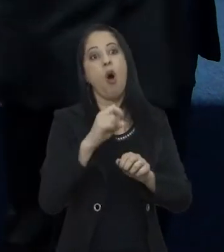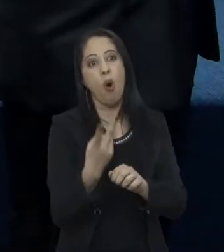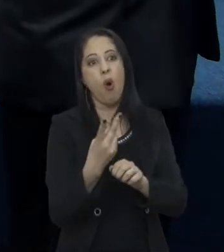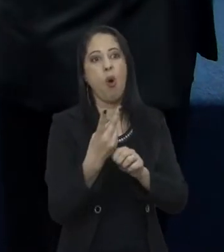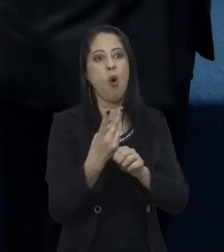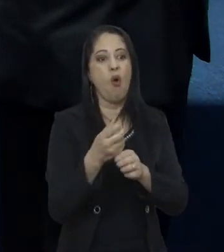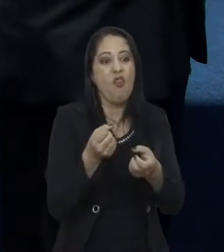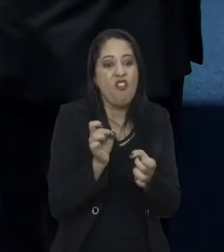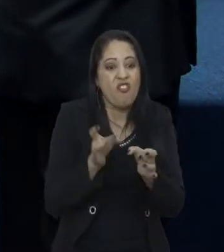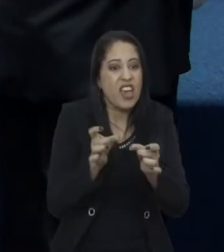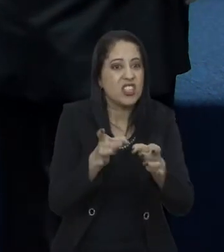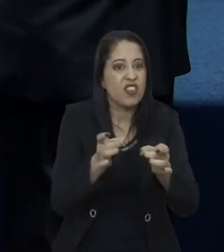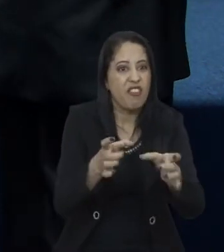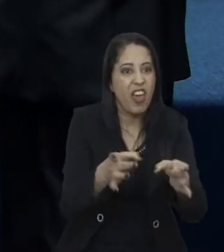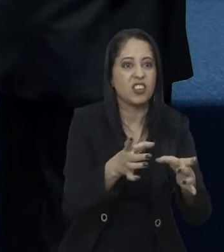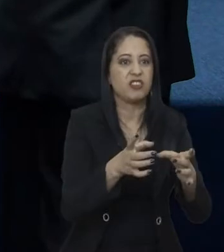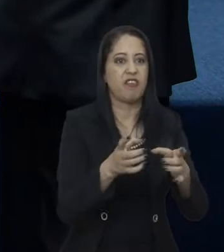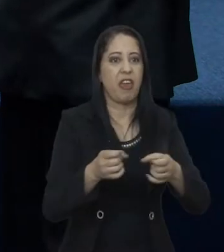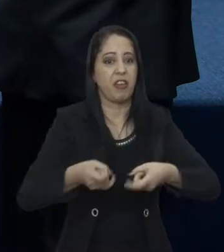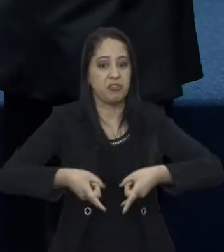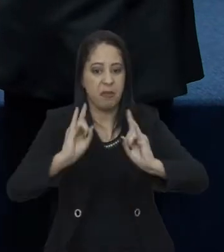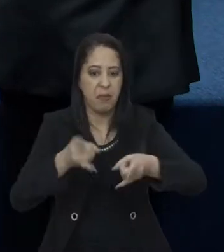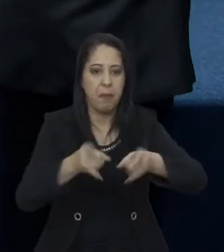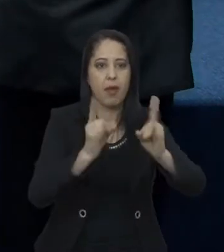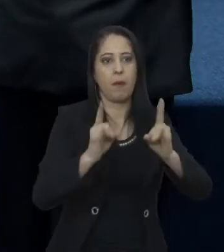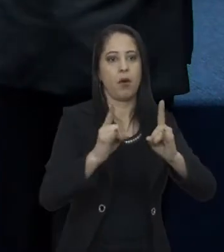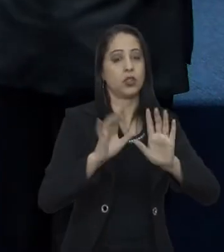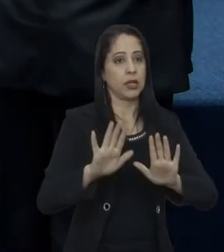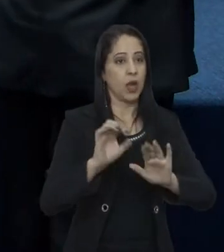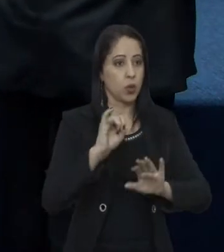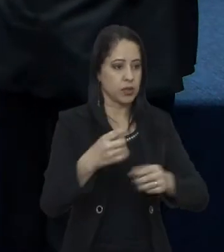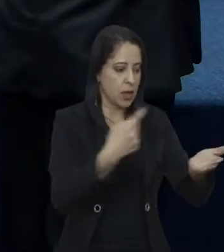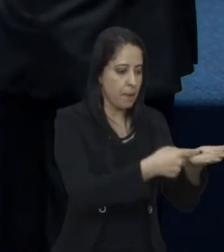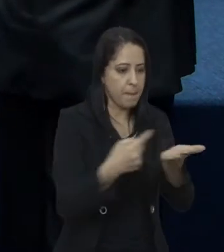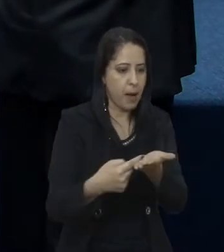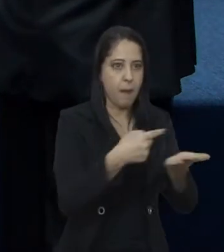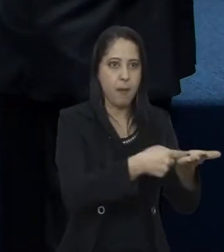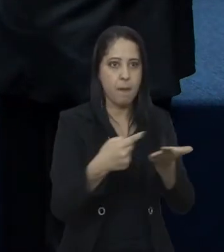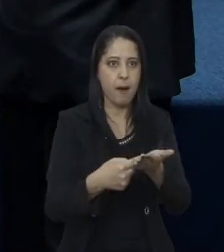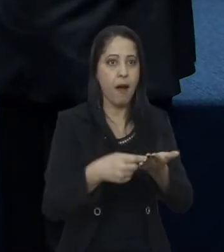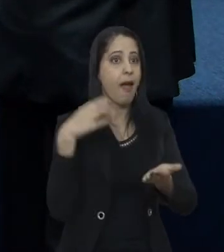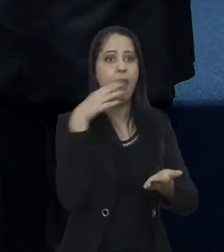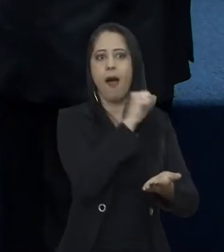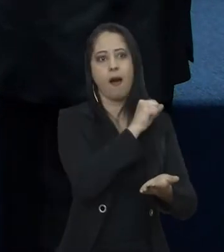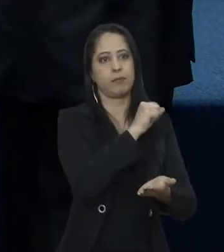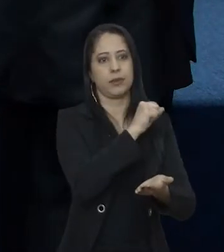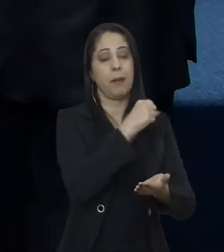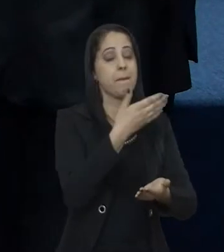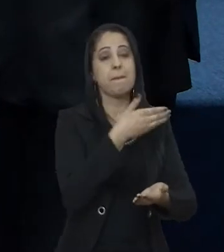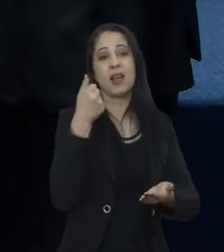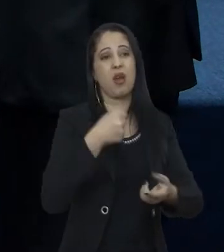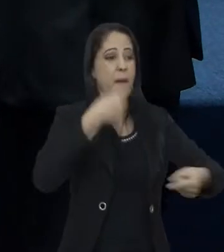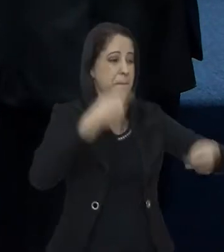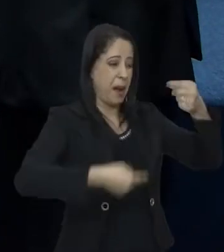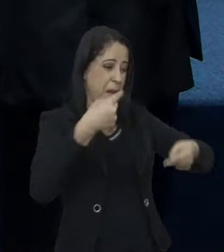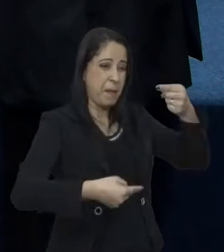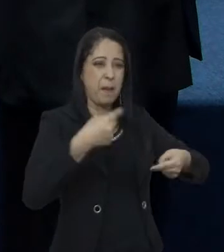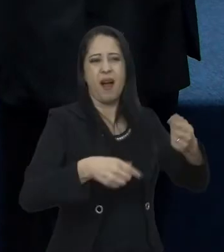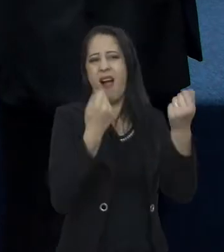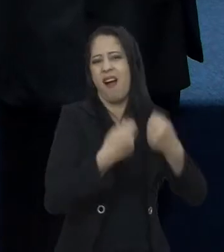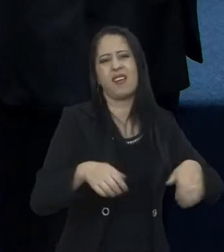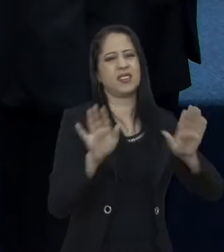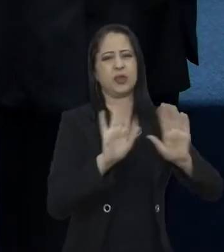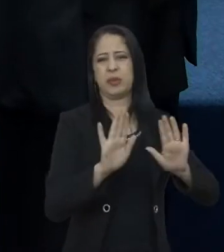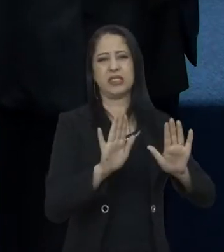delapidar em quatro imonio então a solução é sempre mais rápida e não tem discussão não corre o risco de por exemplo